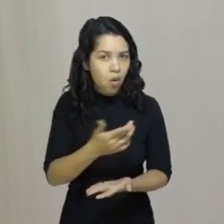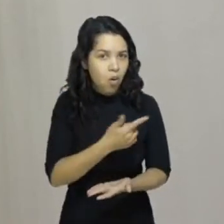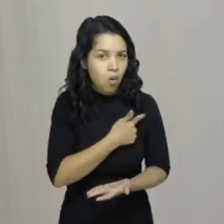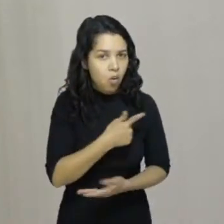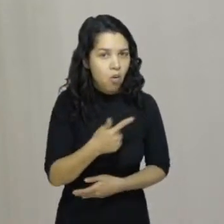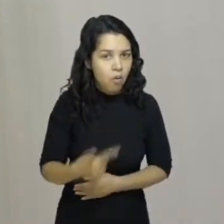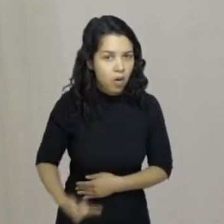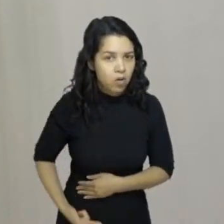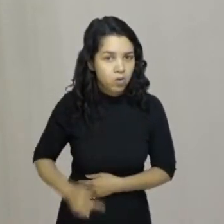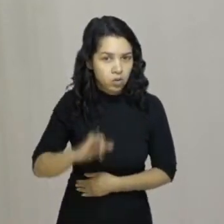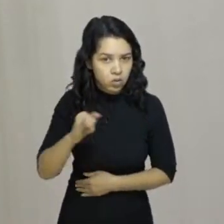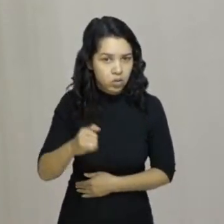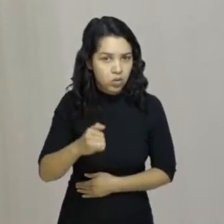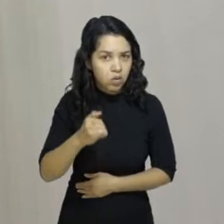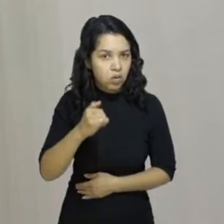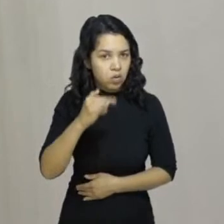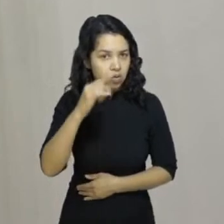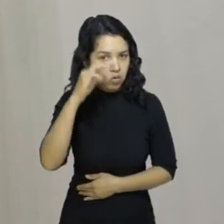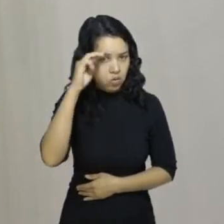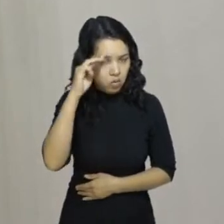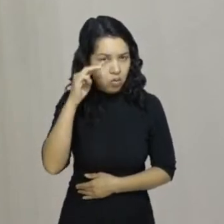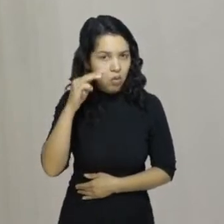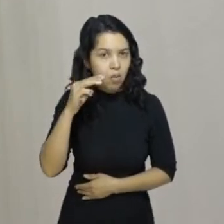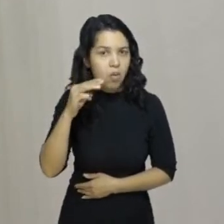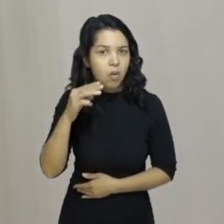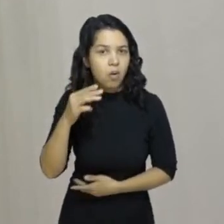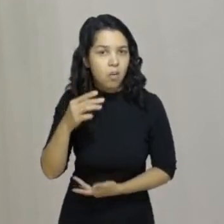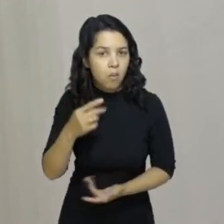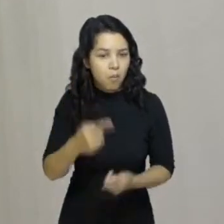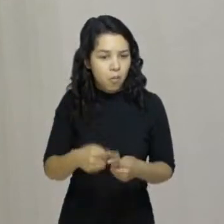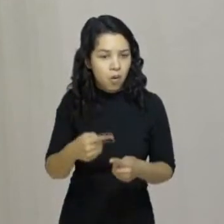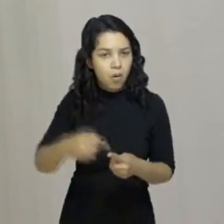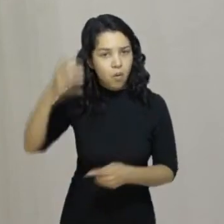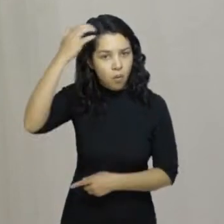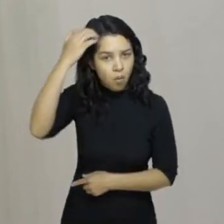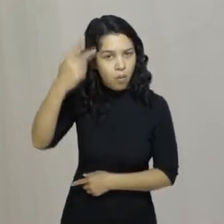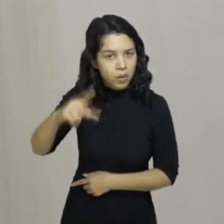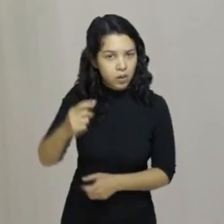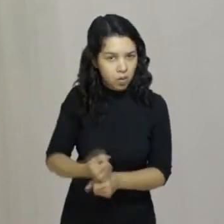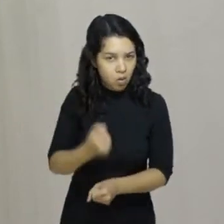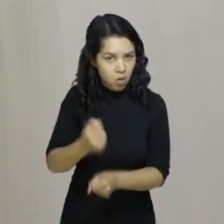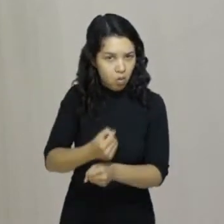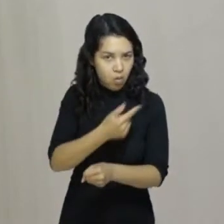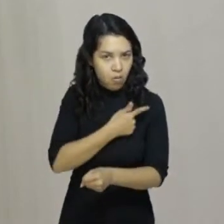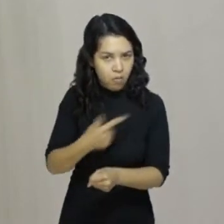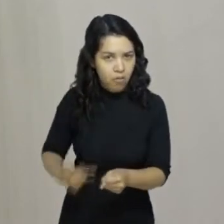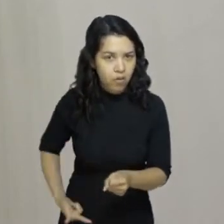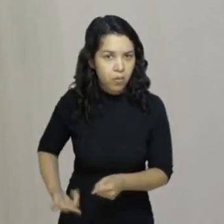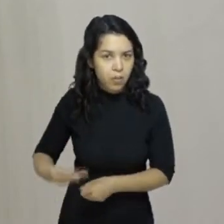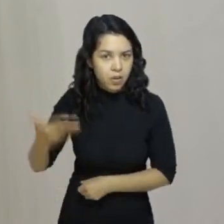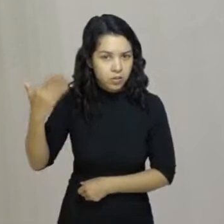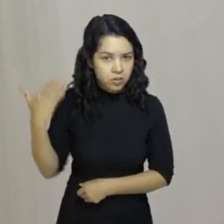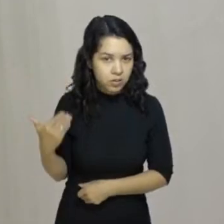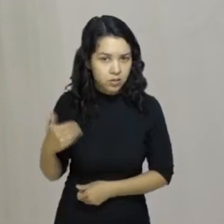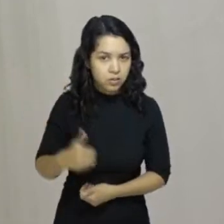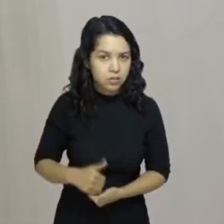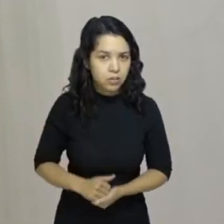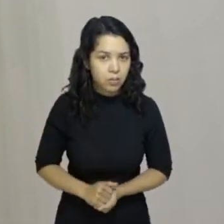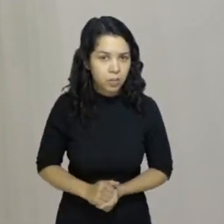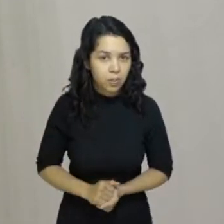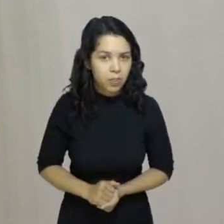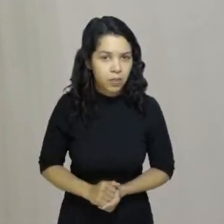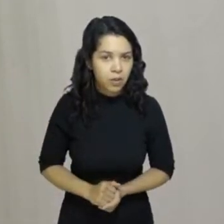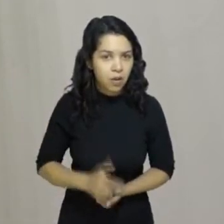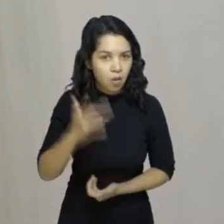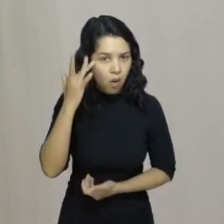Moisés o governa o Jorginho porque não tem nada disso não foi ele que fez essa obra essa obra foi feita no governo passado agora eu